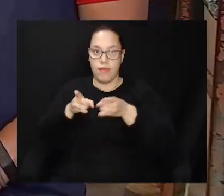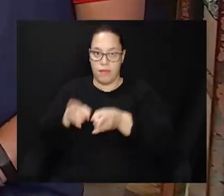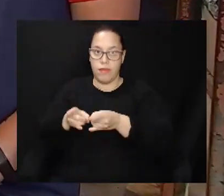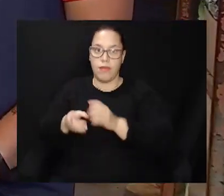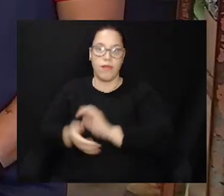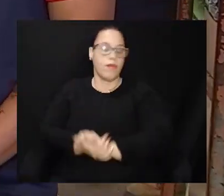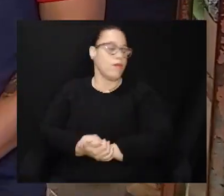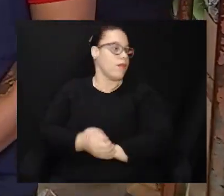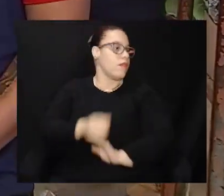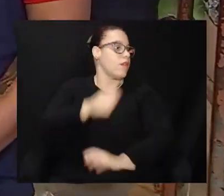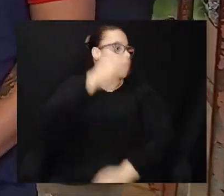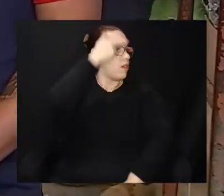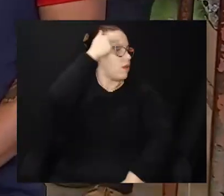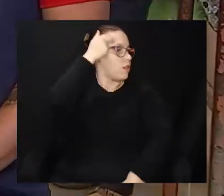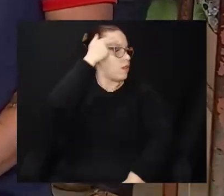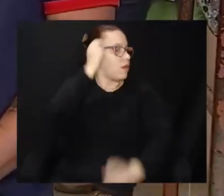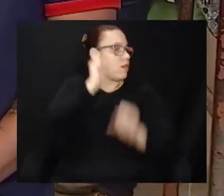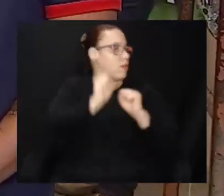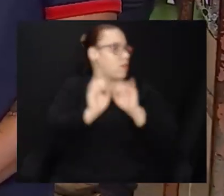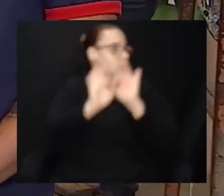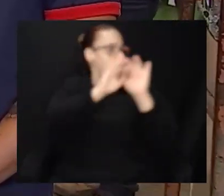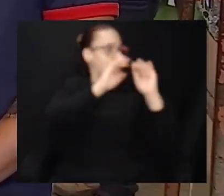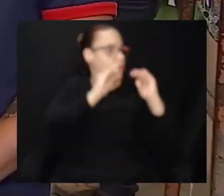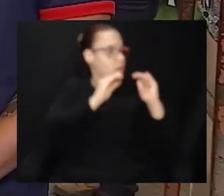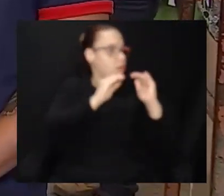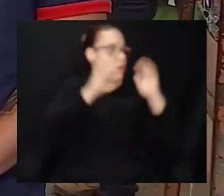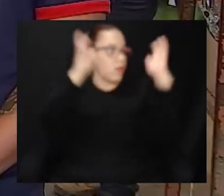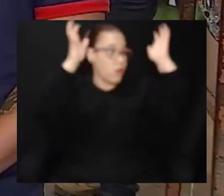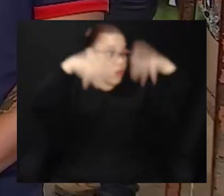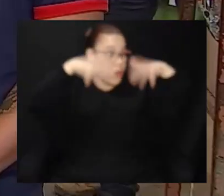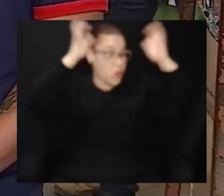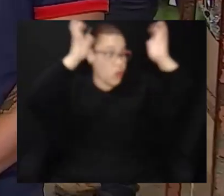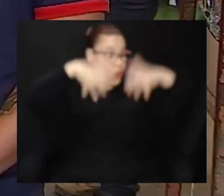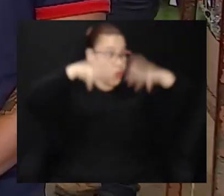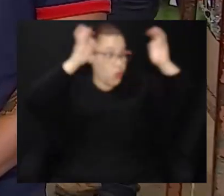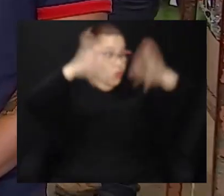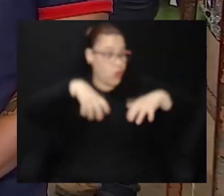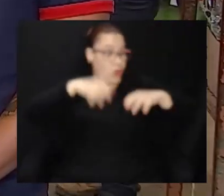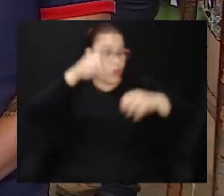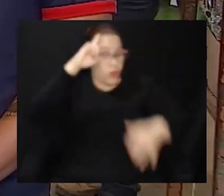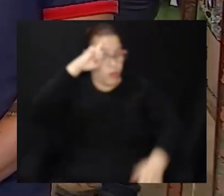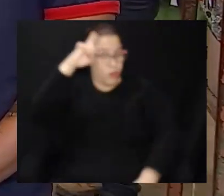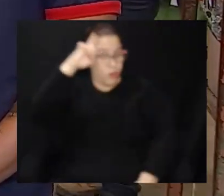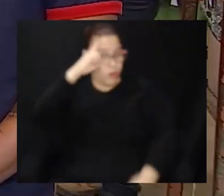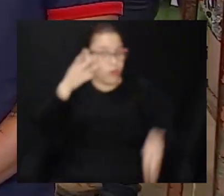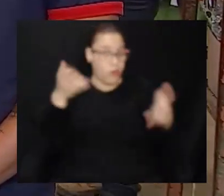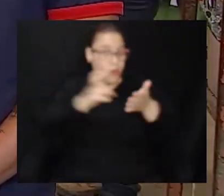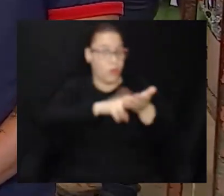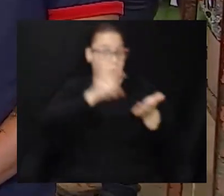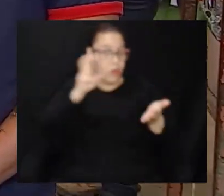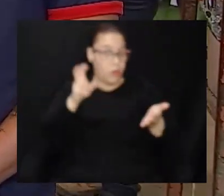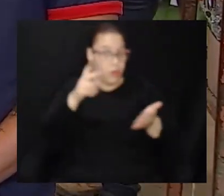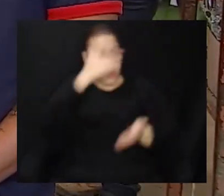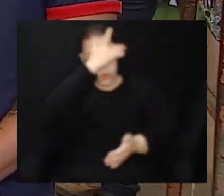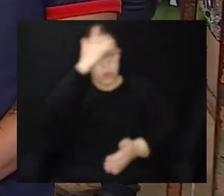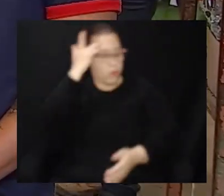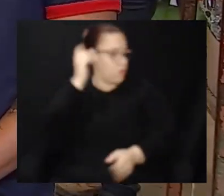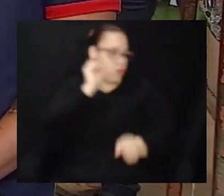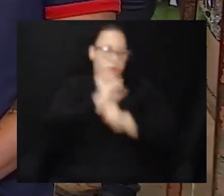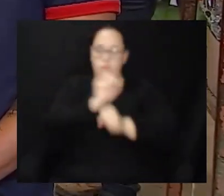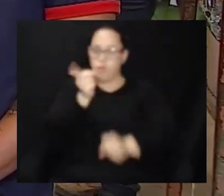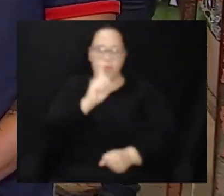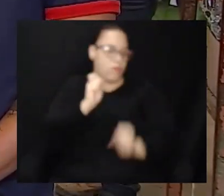como você pôde ver, né, mesmo com a chuva, né, que está acontecendo nesses últimos dias, inclusive hoje de manhã, o pessoal não está deixando de vir comprar,